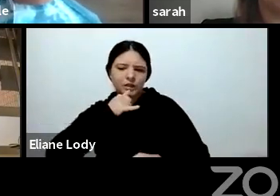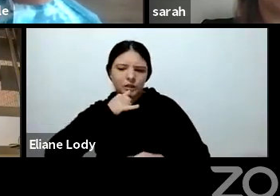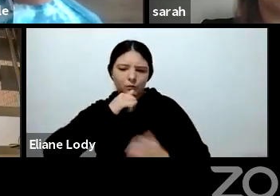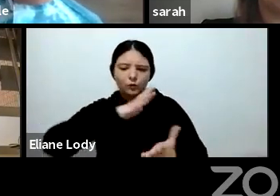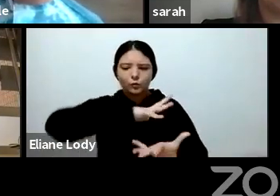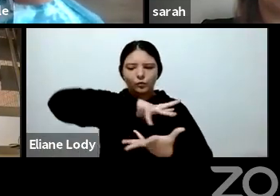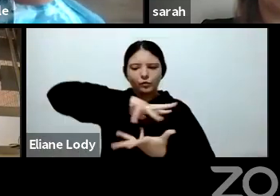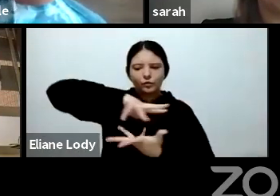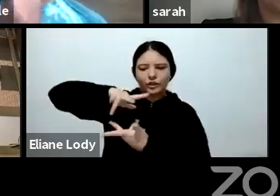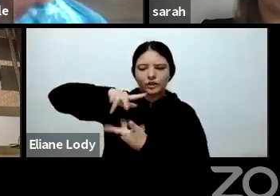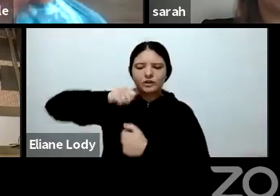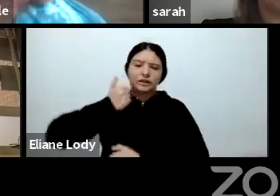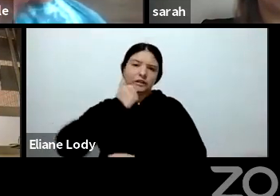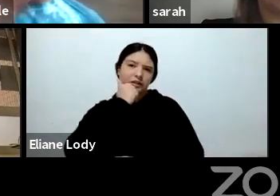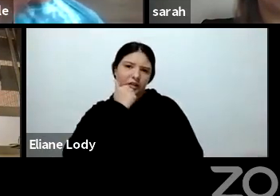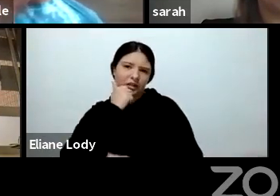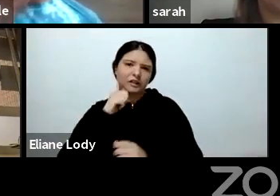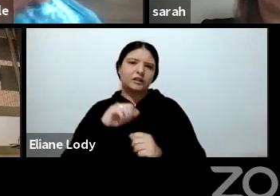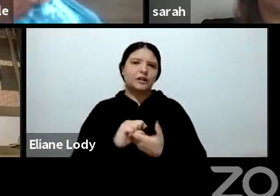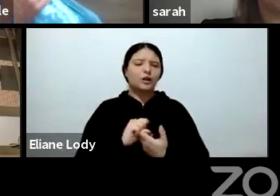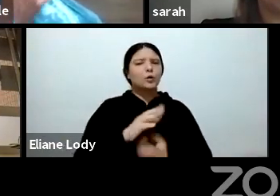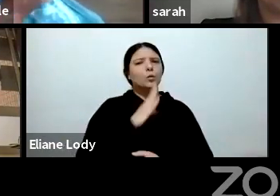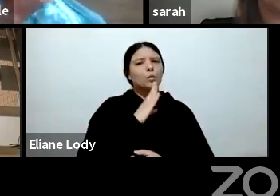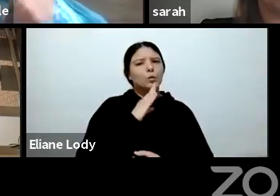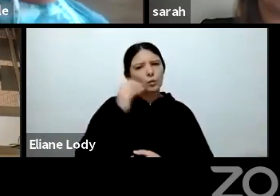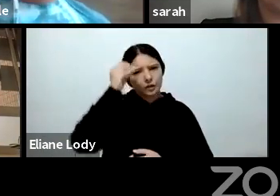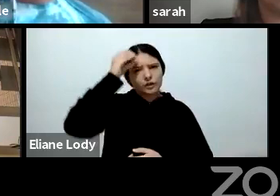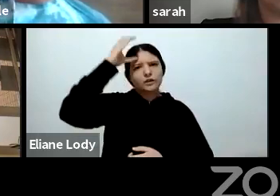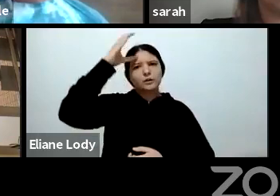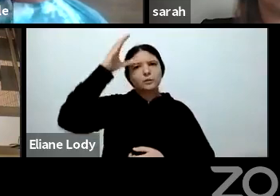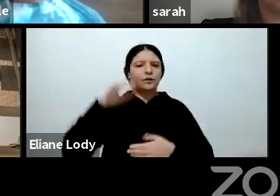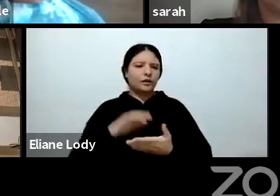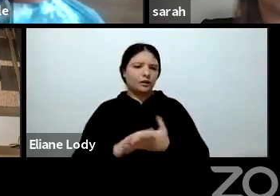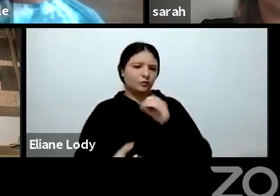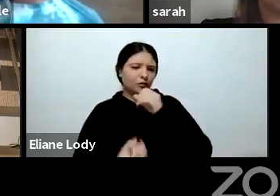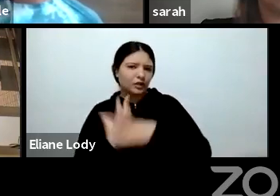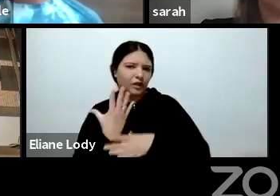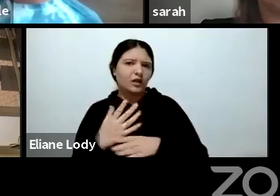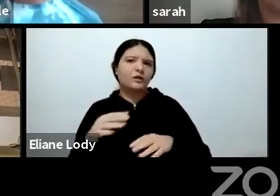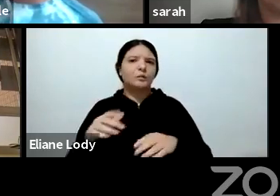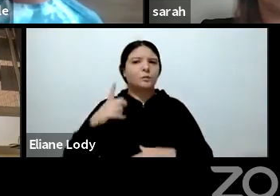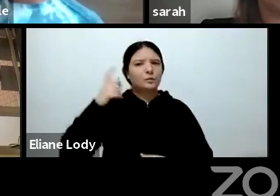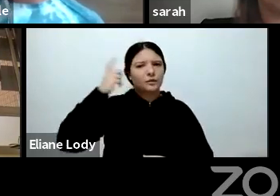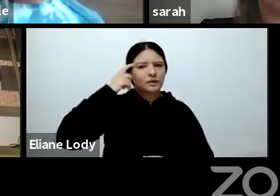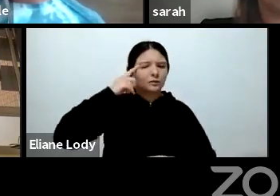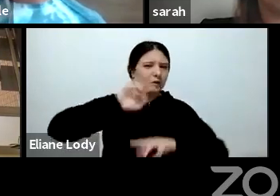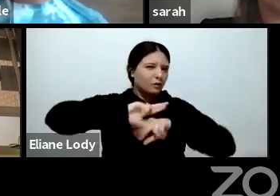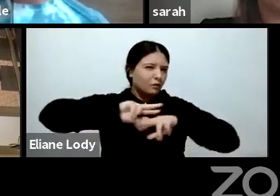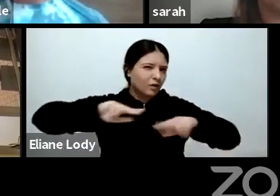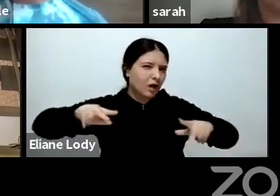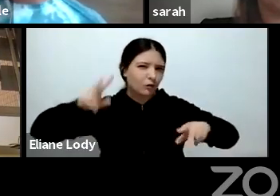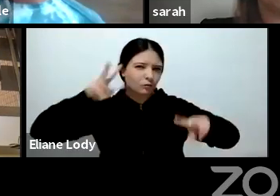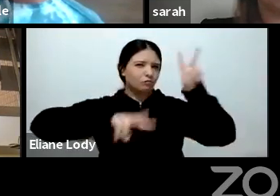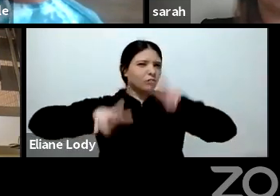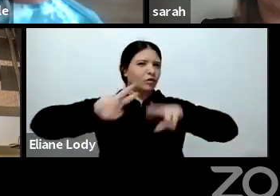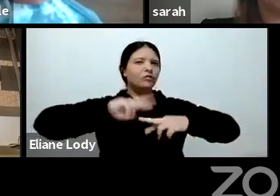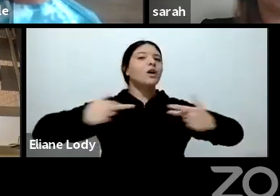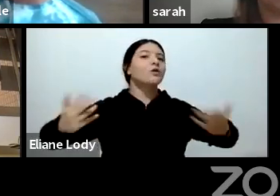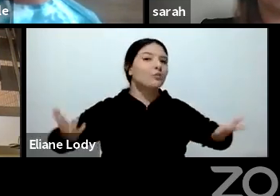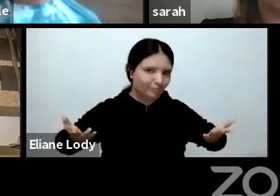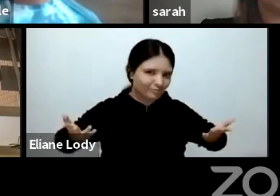da ciência, da produção de conhecimento, essas múltiplas perspectivas, esses múltiplos olhares, né? Então foi um pouco